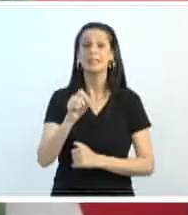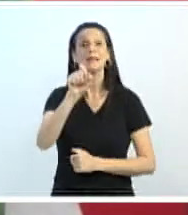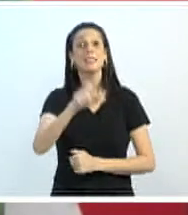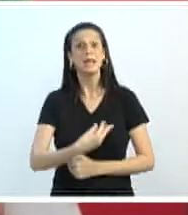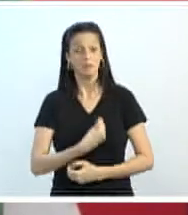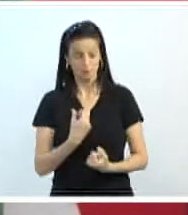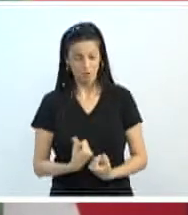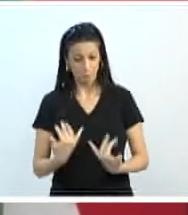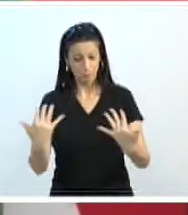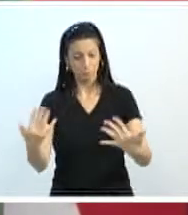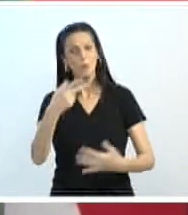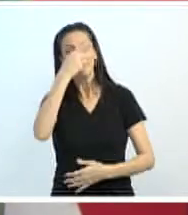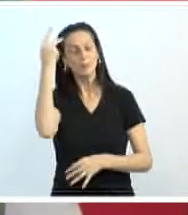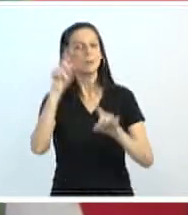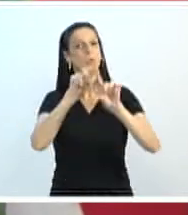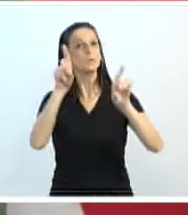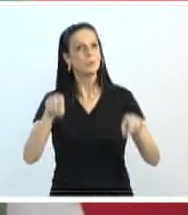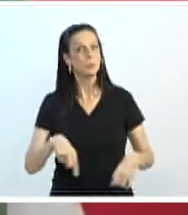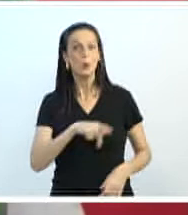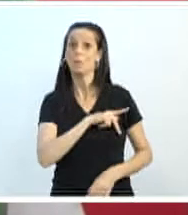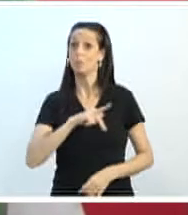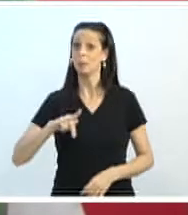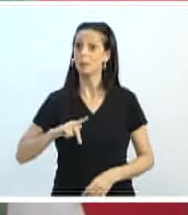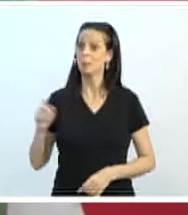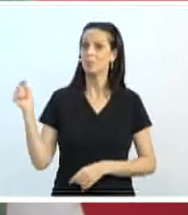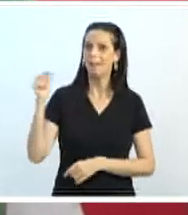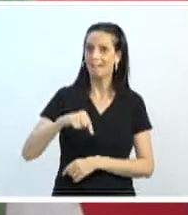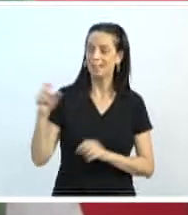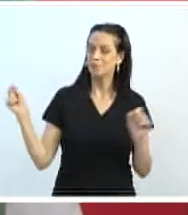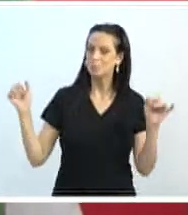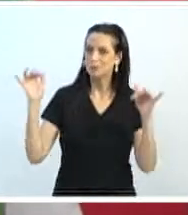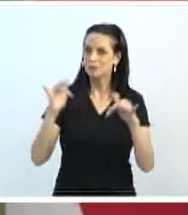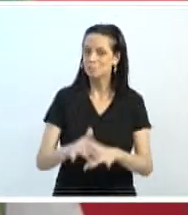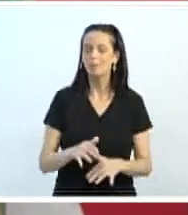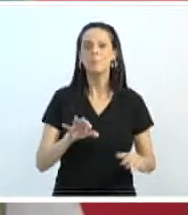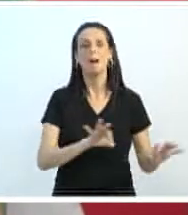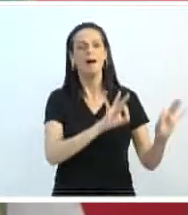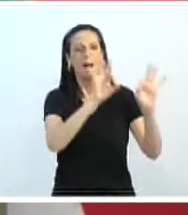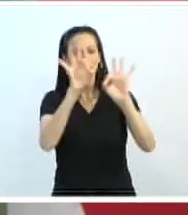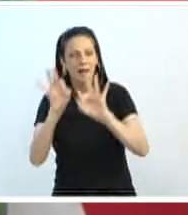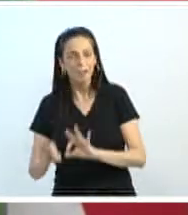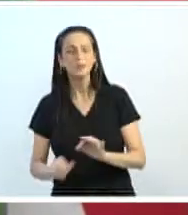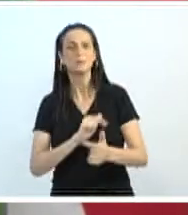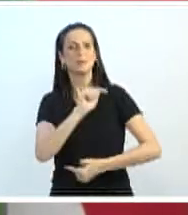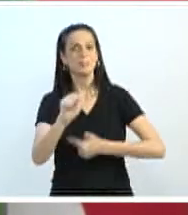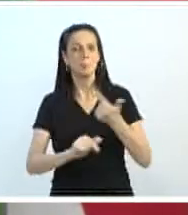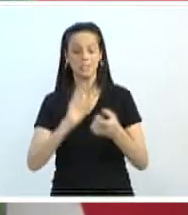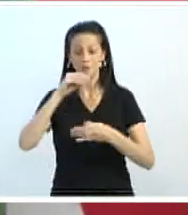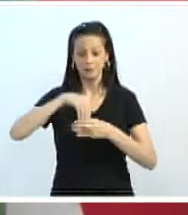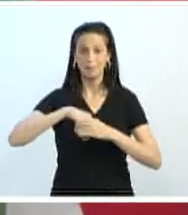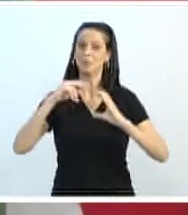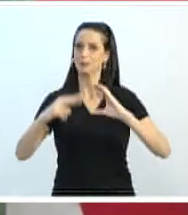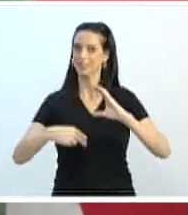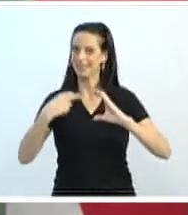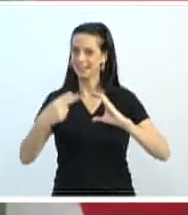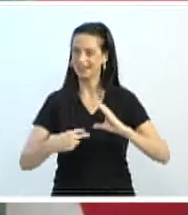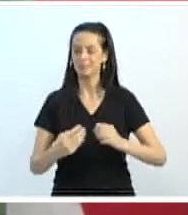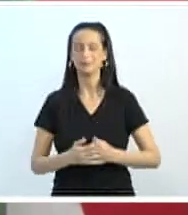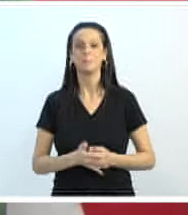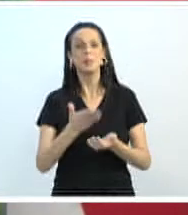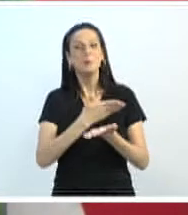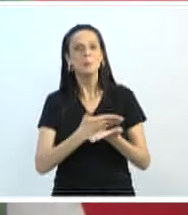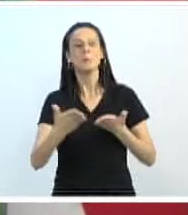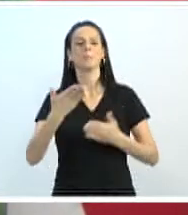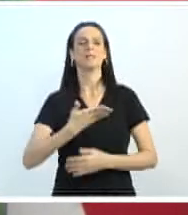colegas servidores que estão aqui na tarde de hoje acompanhando os trabalhos aqui da Câmara. Eu gostaria de iniciar aqui